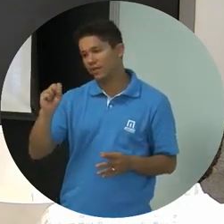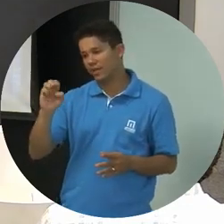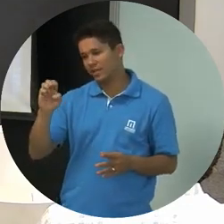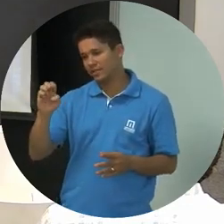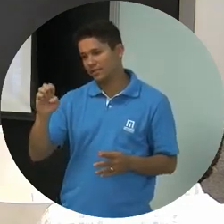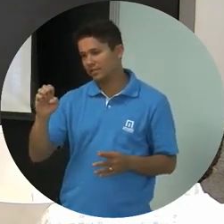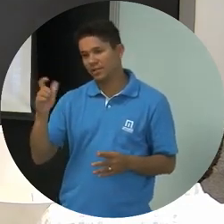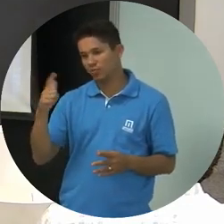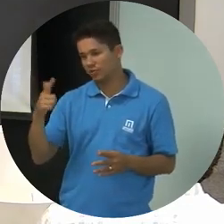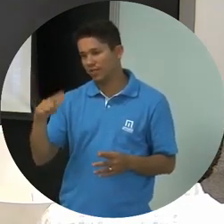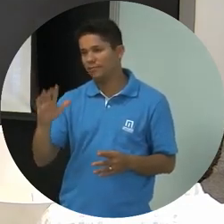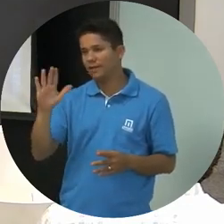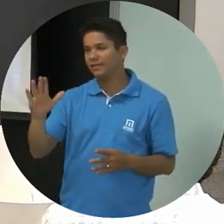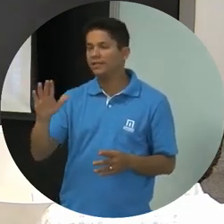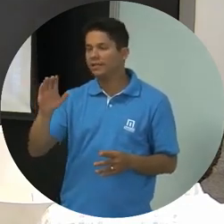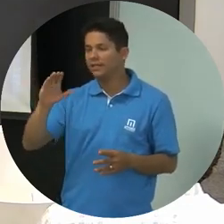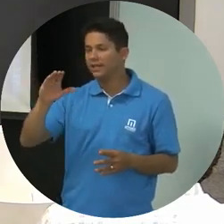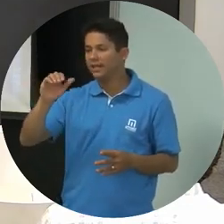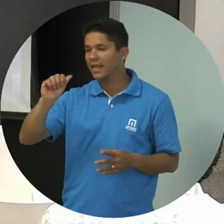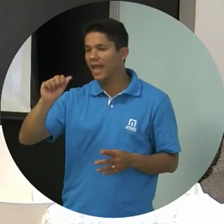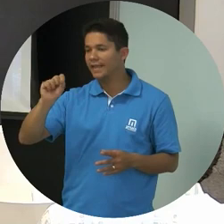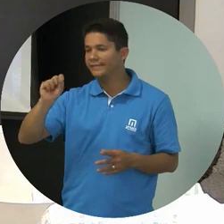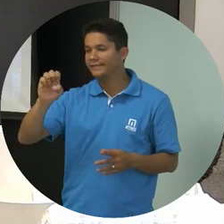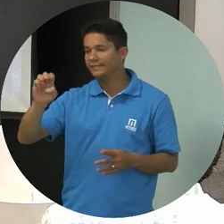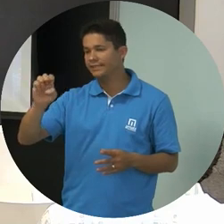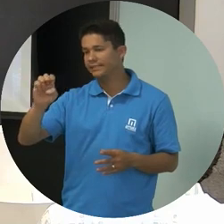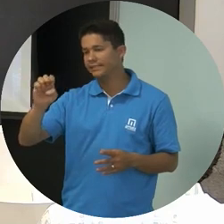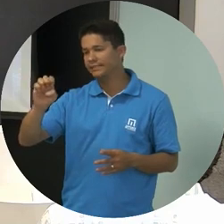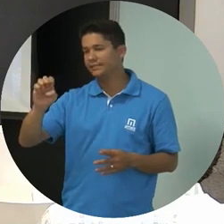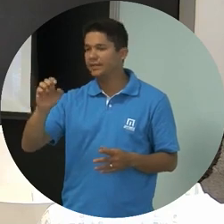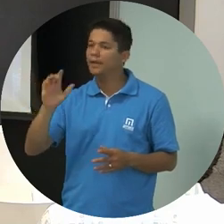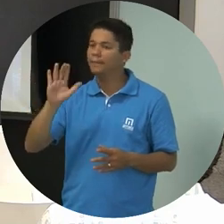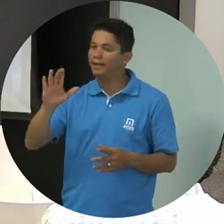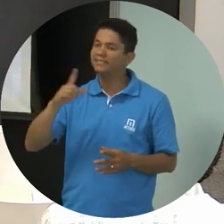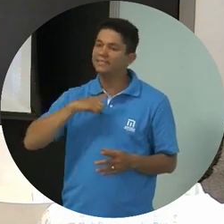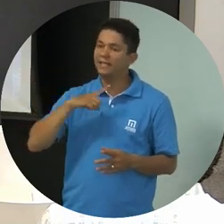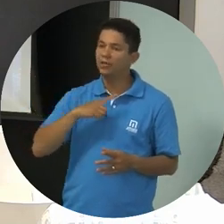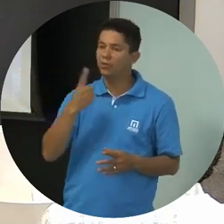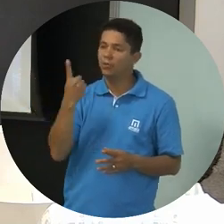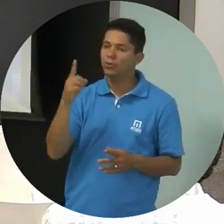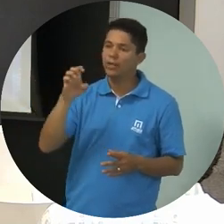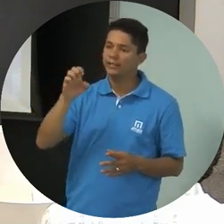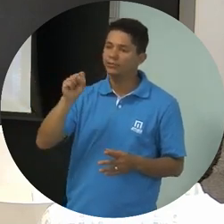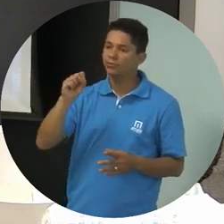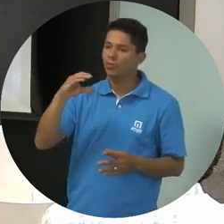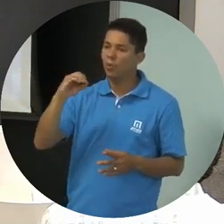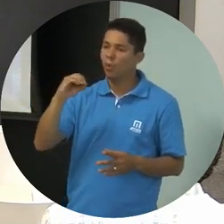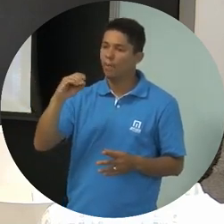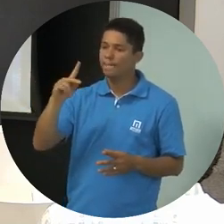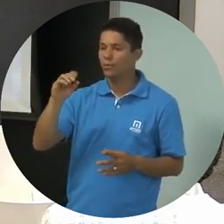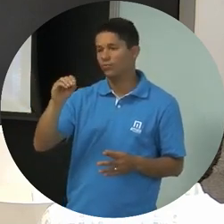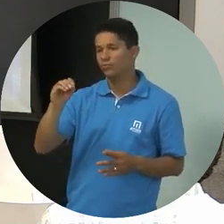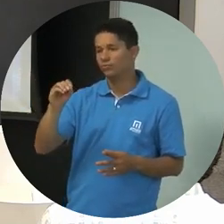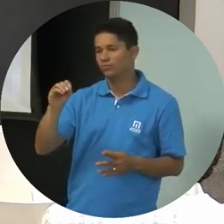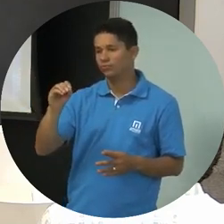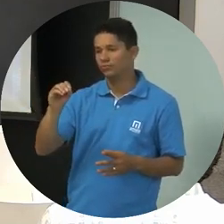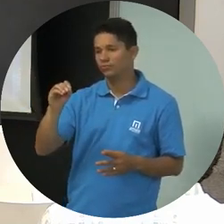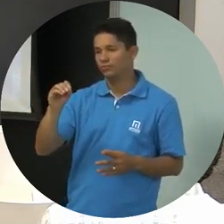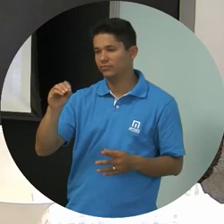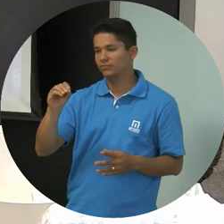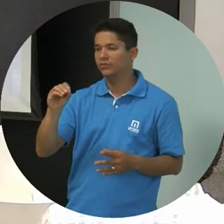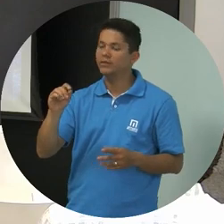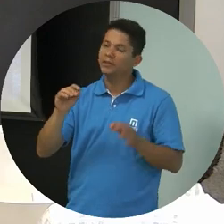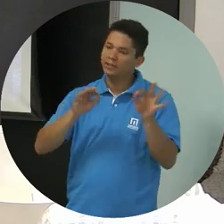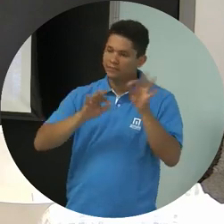tá? A gente já está com um escopo de arrasamento de estacas, onde a gente vai ter que fazer a preservação